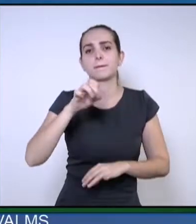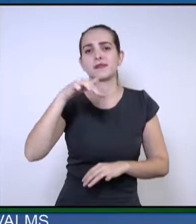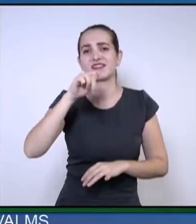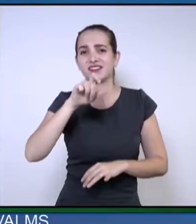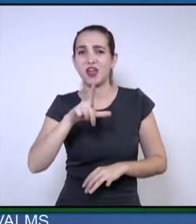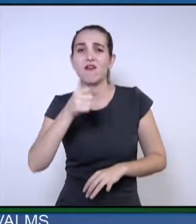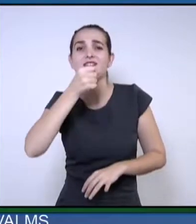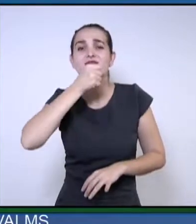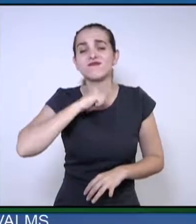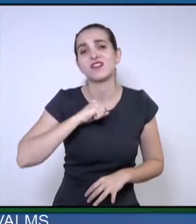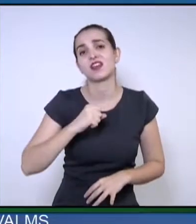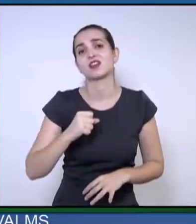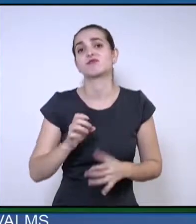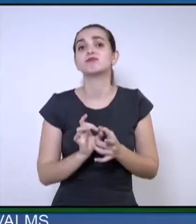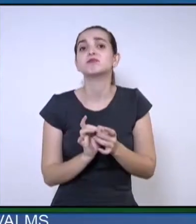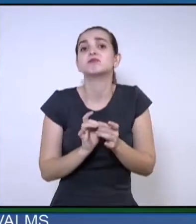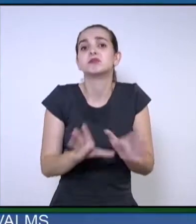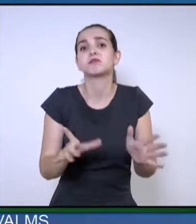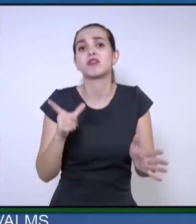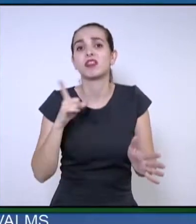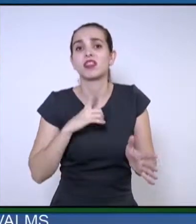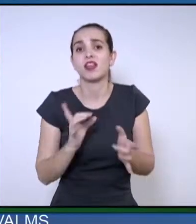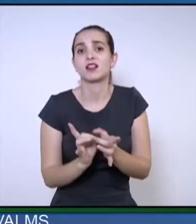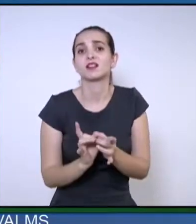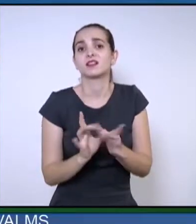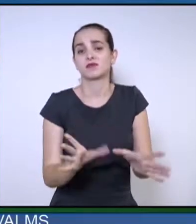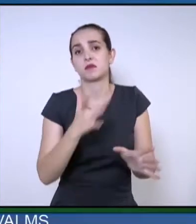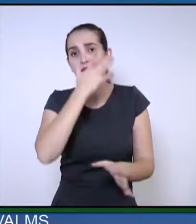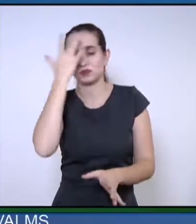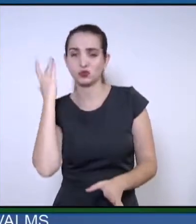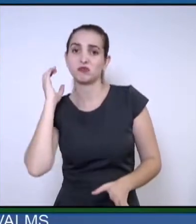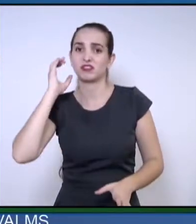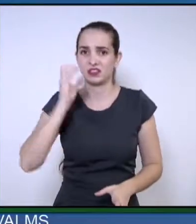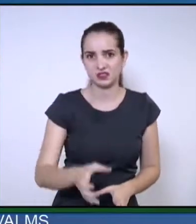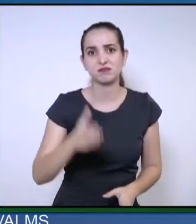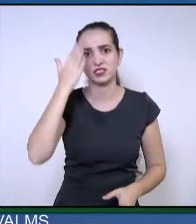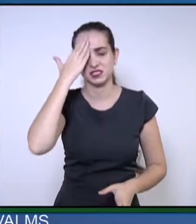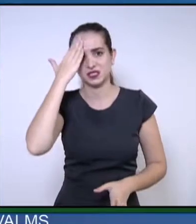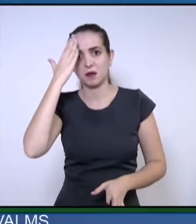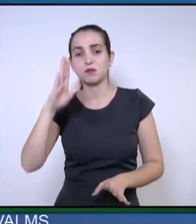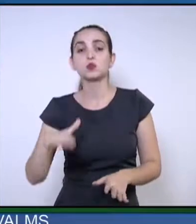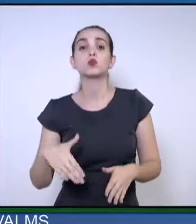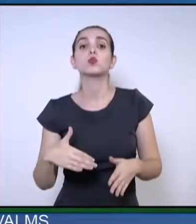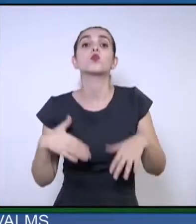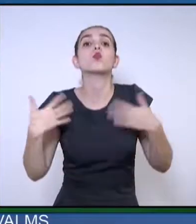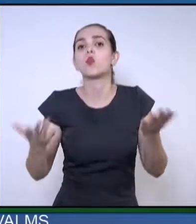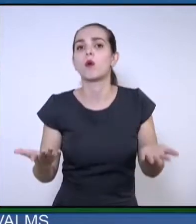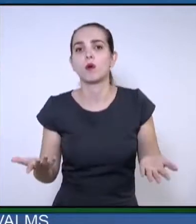que permite essa facilidade do criminoso praticar o crime, já sabendo qual que é